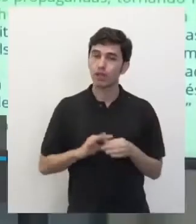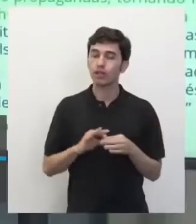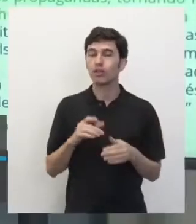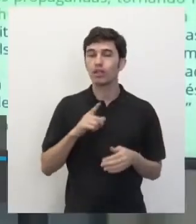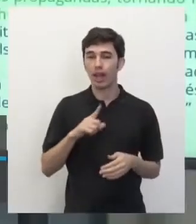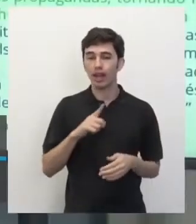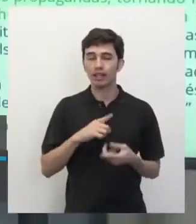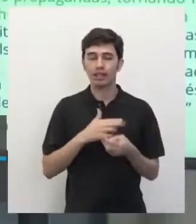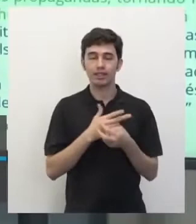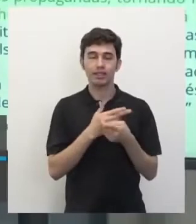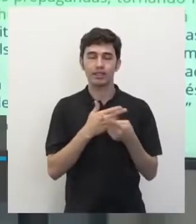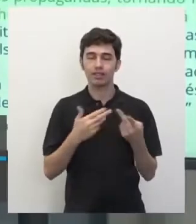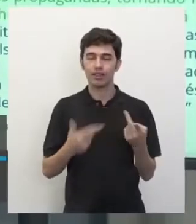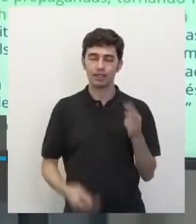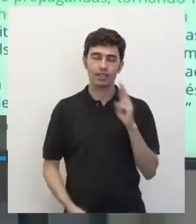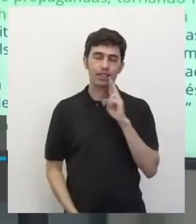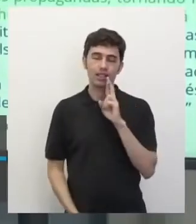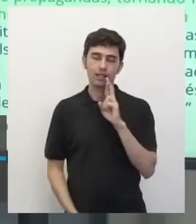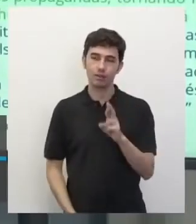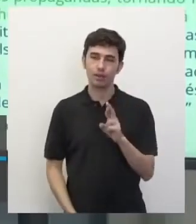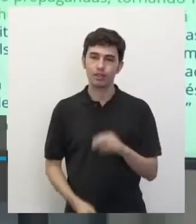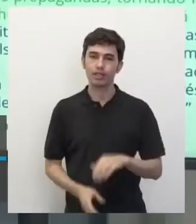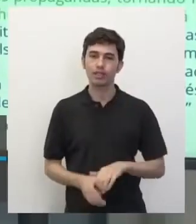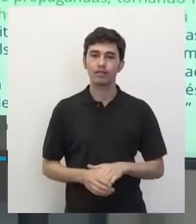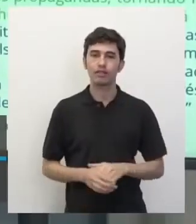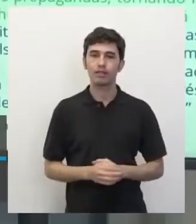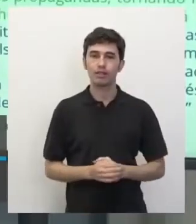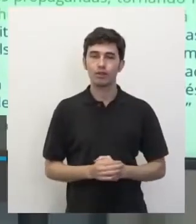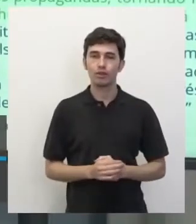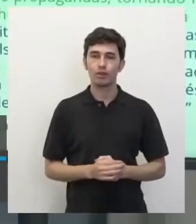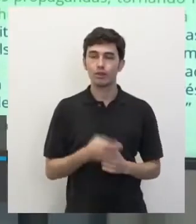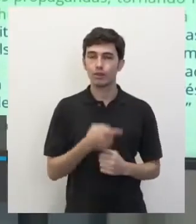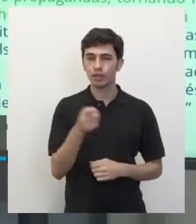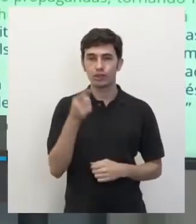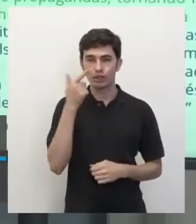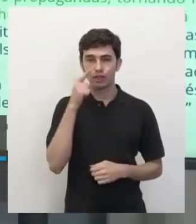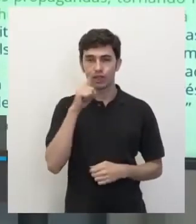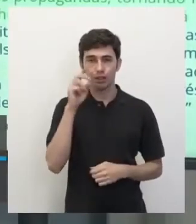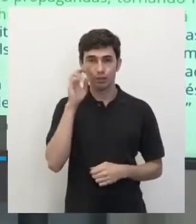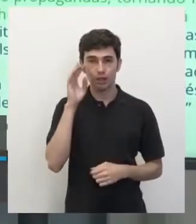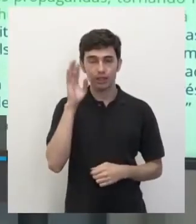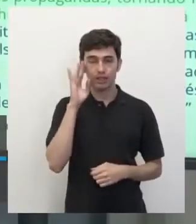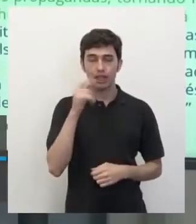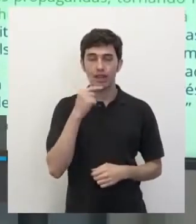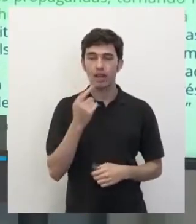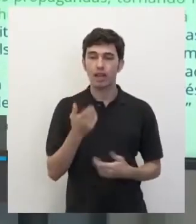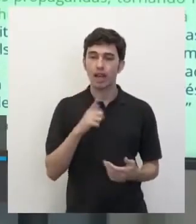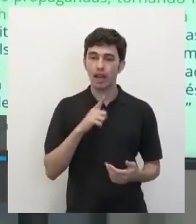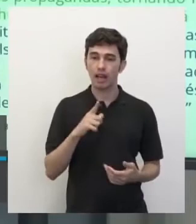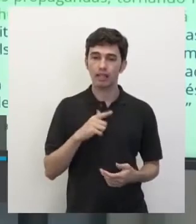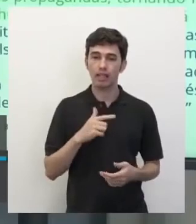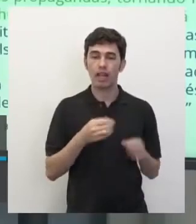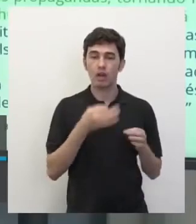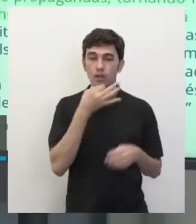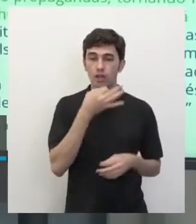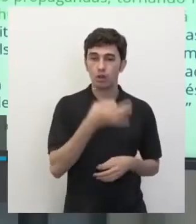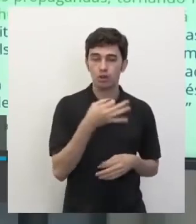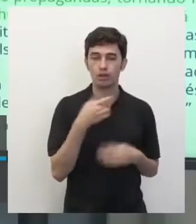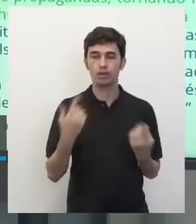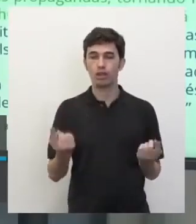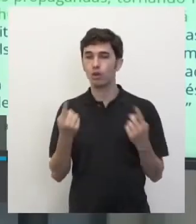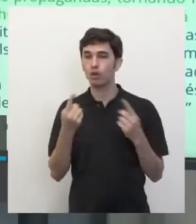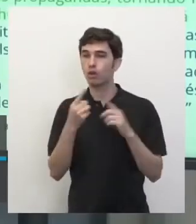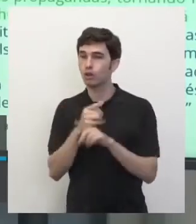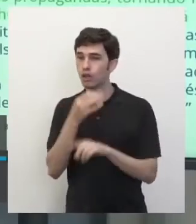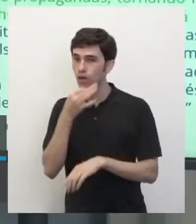aparecem várias respostas, né? Vocês conseguiram pensar. Ela coloca, então, o argumento, os contra-argumentos. Olha, tem essa situação,